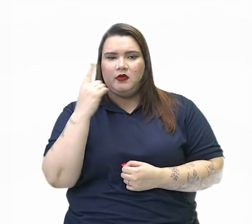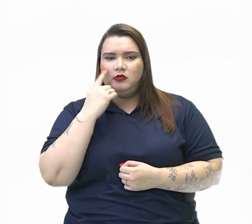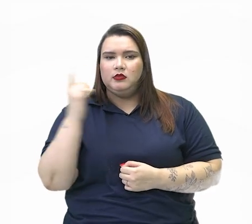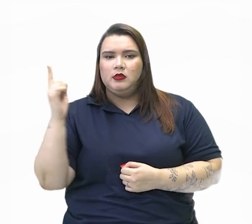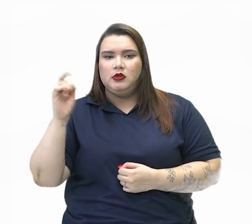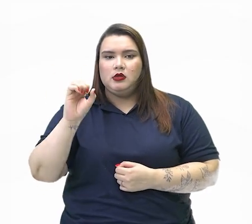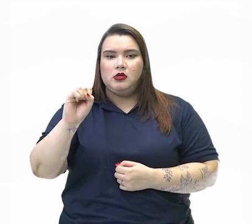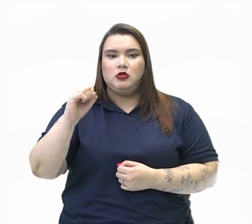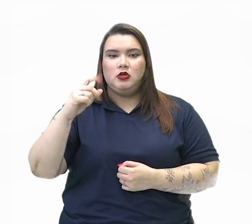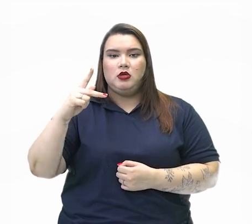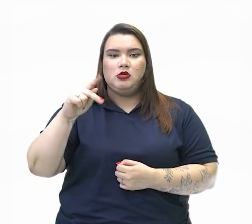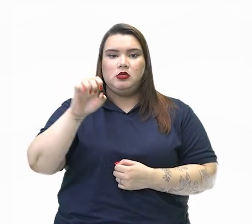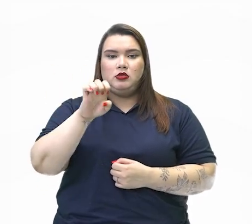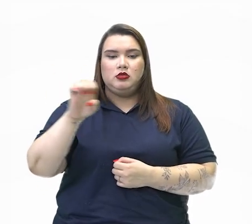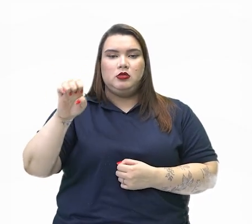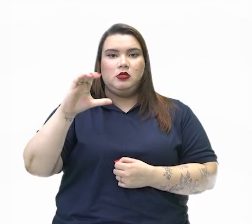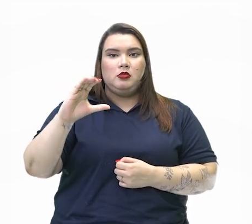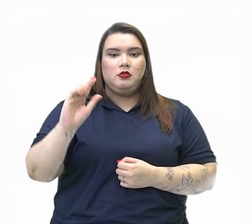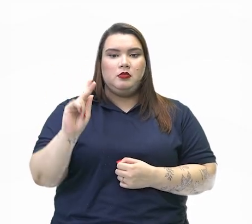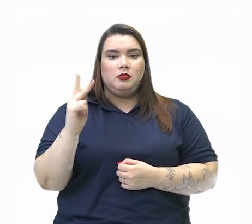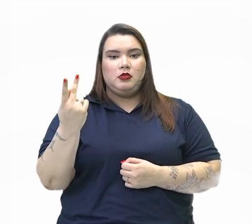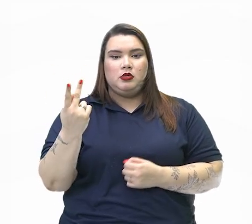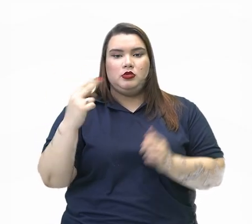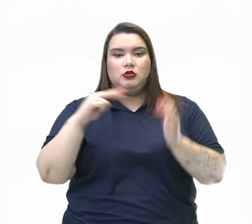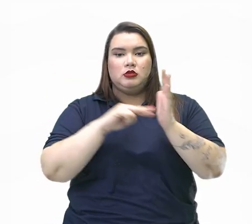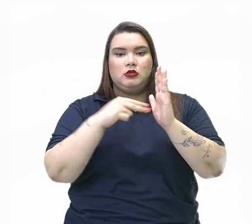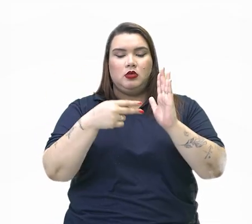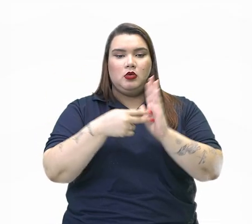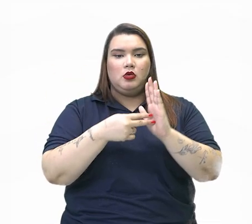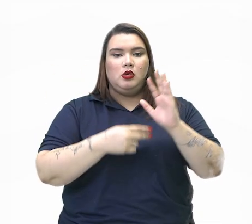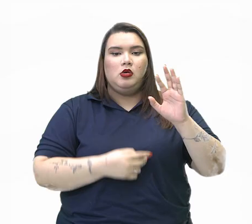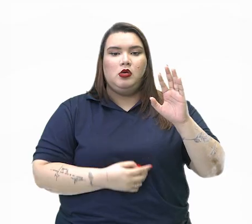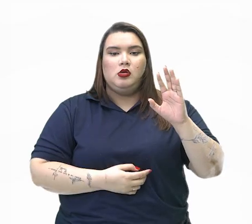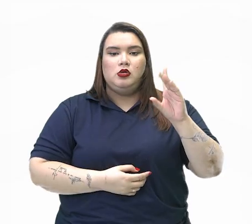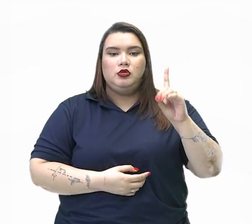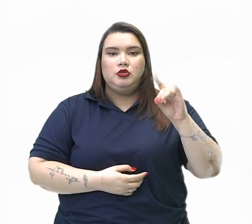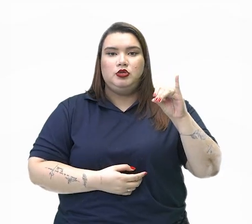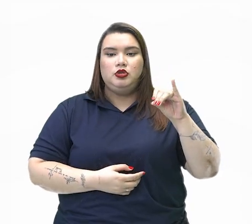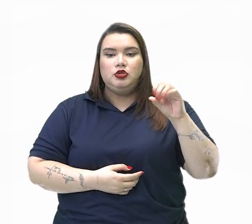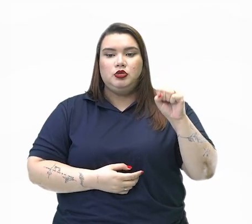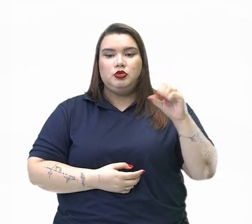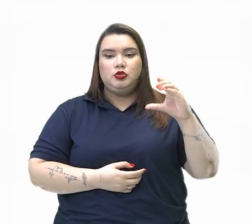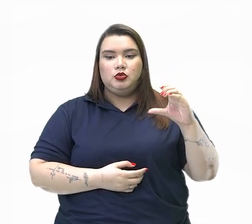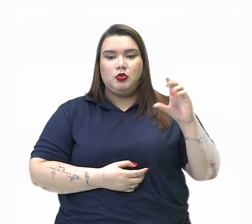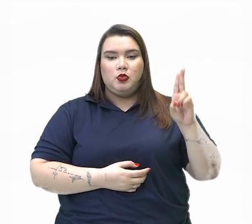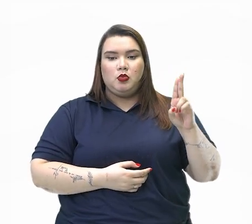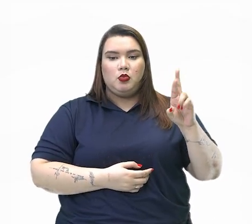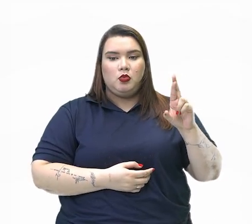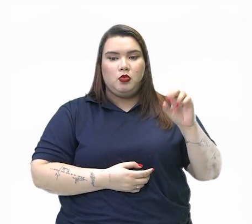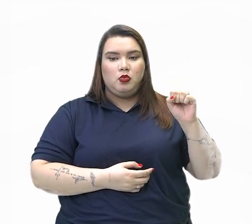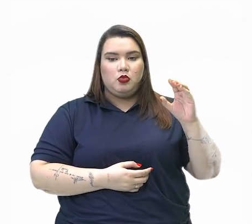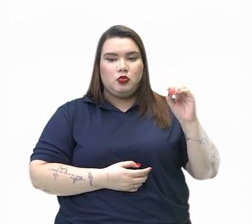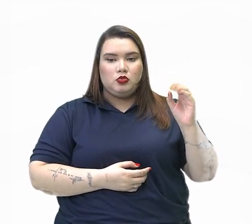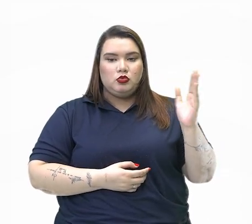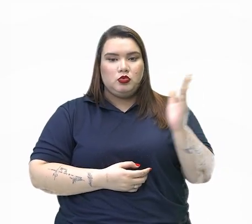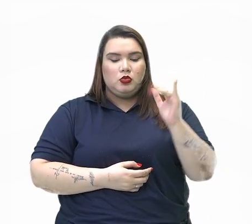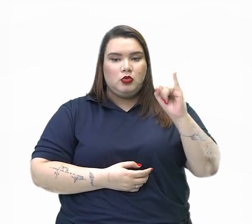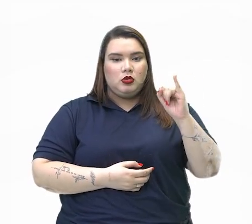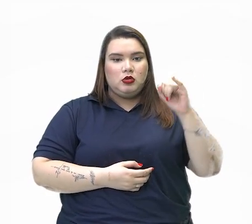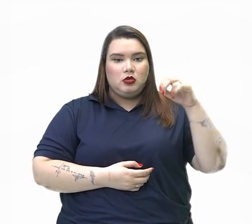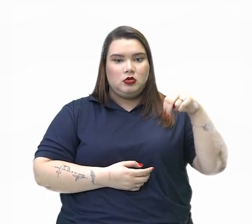significa discurso. Reported quer dizer indireto, né? Quando eu reporto um discurso, quando eu não produzo, mas